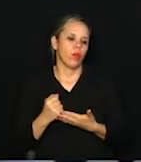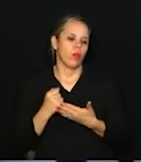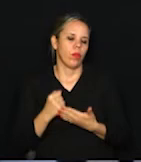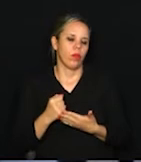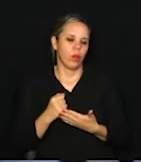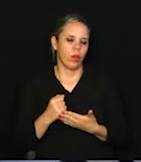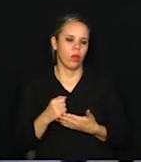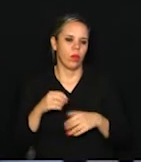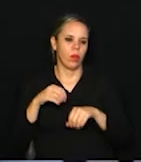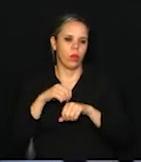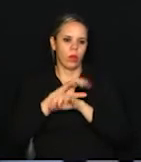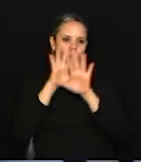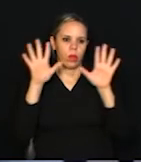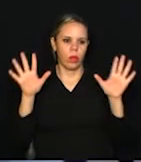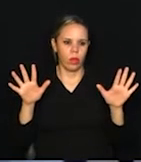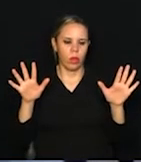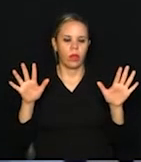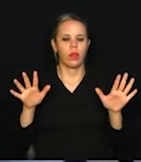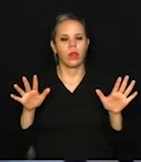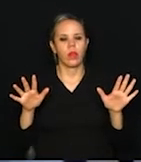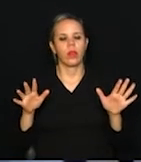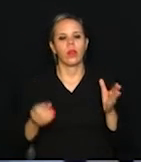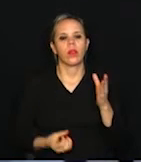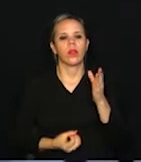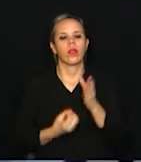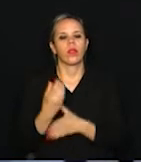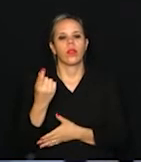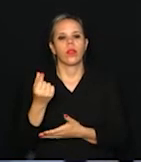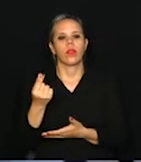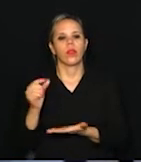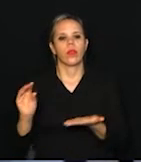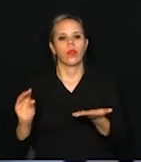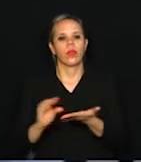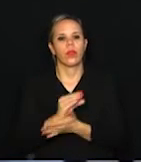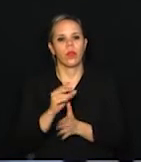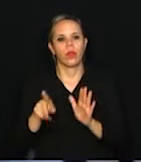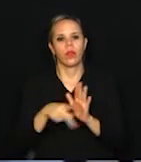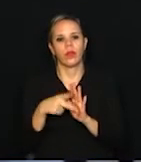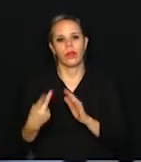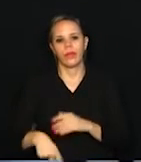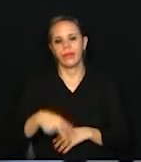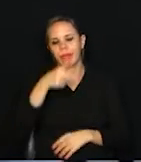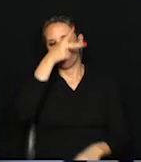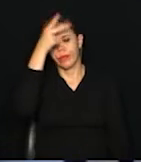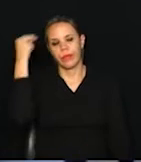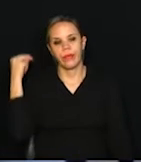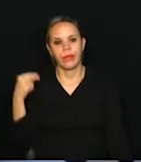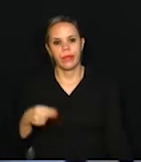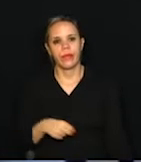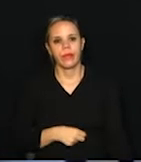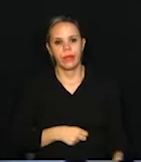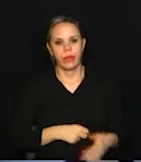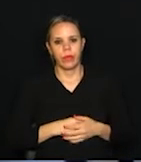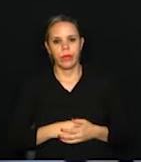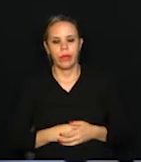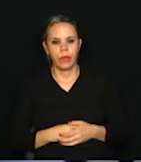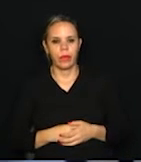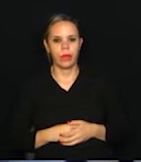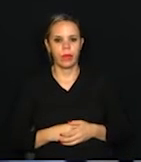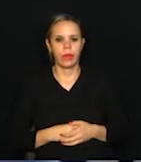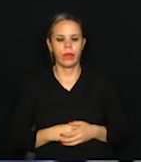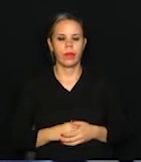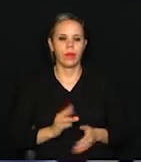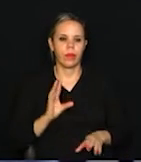a dar transparência, né, sobre a origem dos recursos, que são recursos públicos, e recursos que são regidos pela